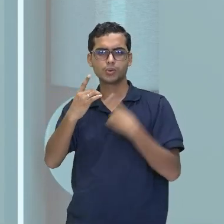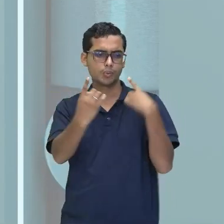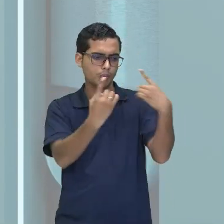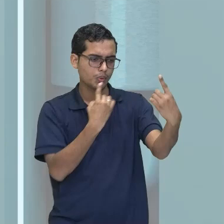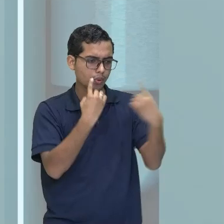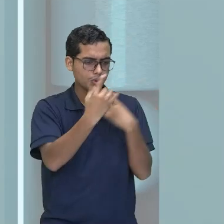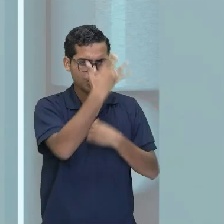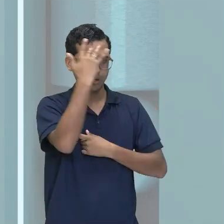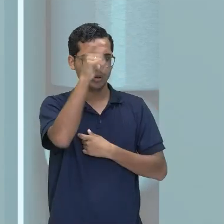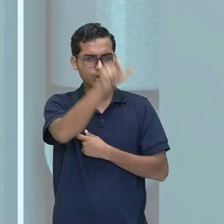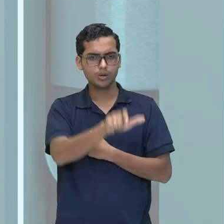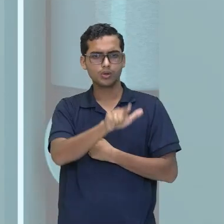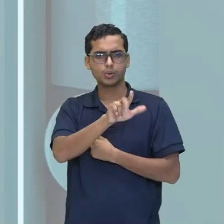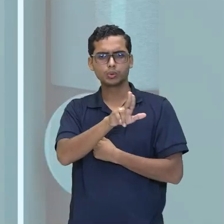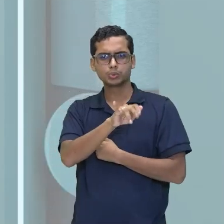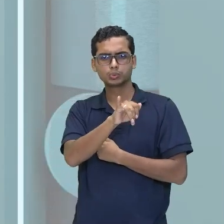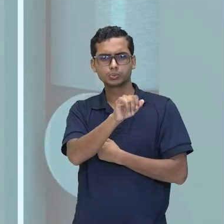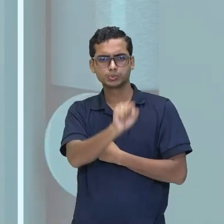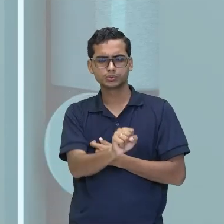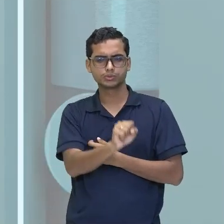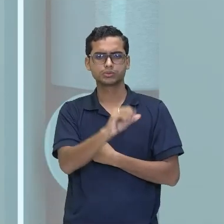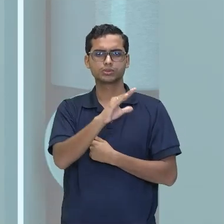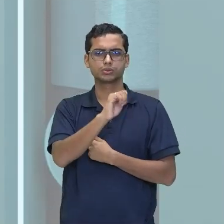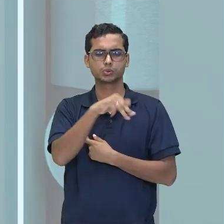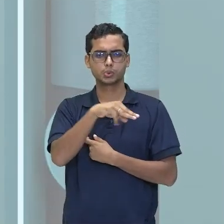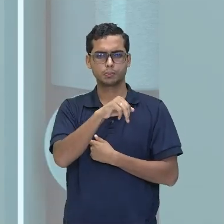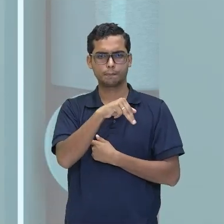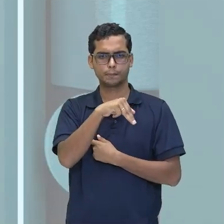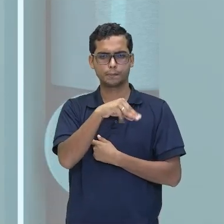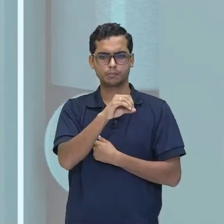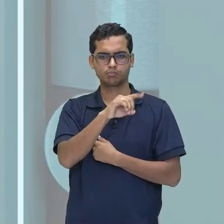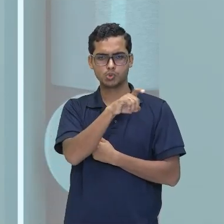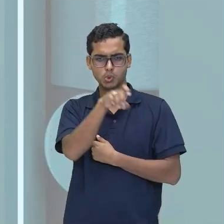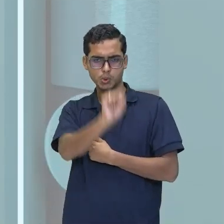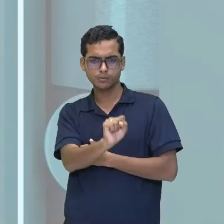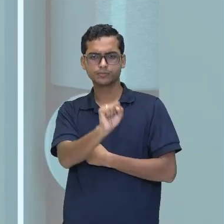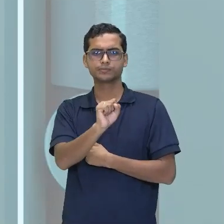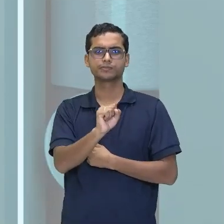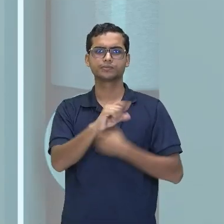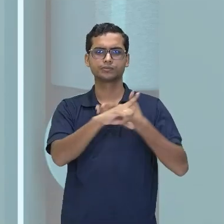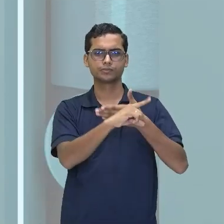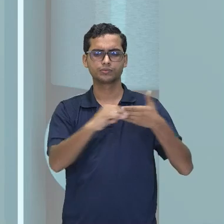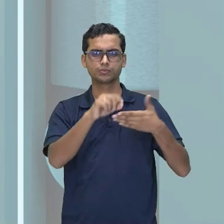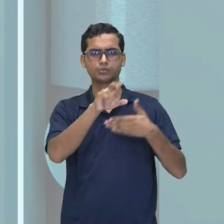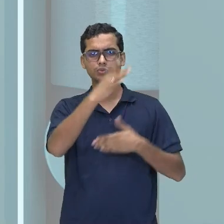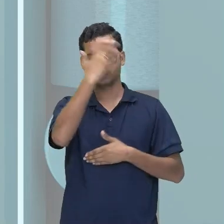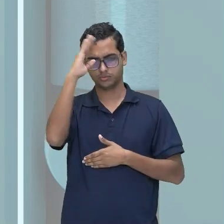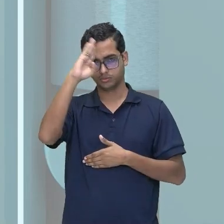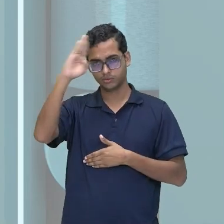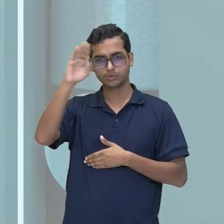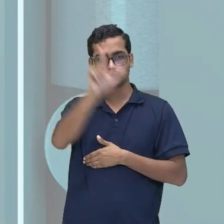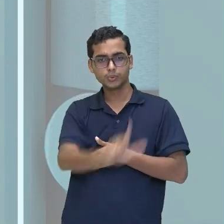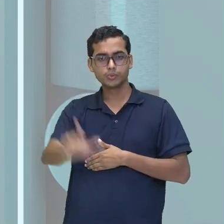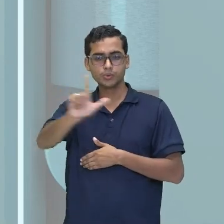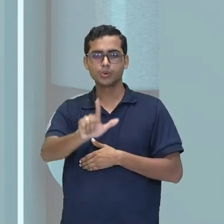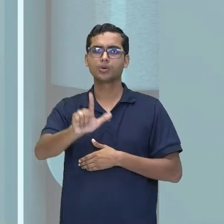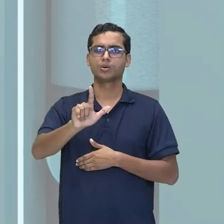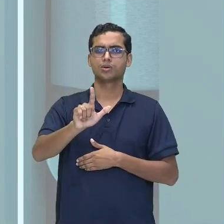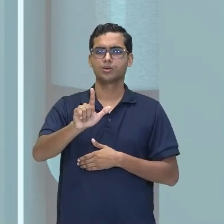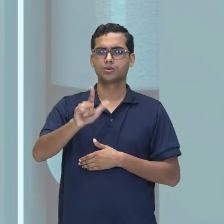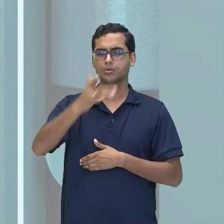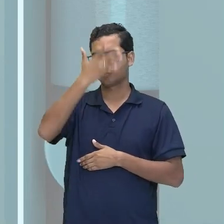renascentista Luís Vaz de Camões. Luís Vaz de Camões é o maior nome da literatura portuguesa